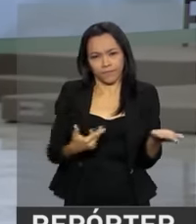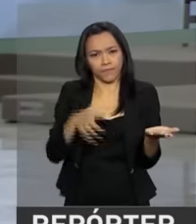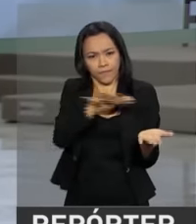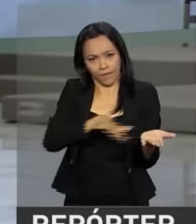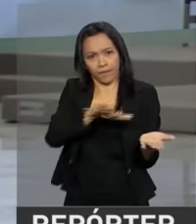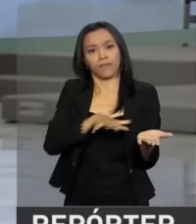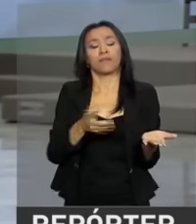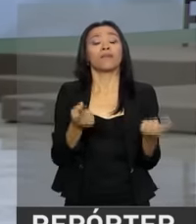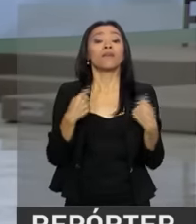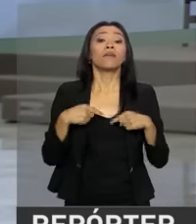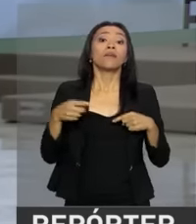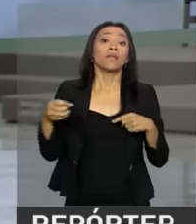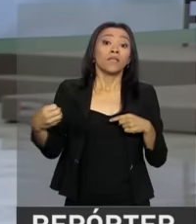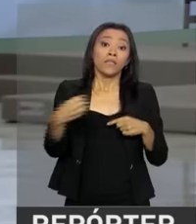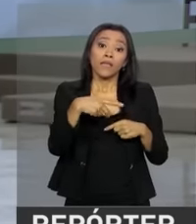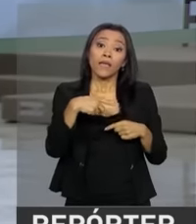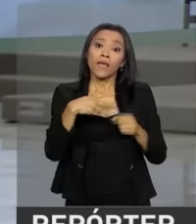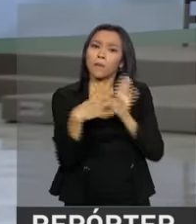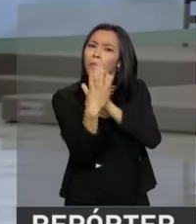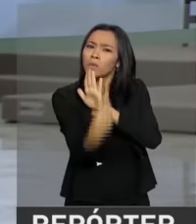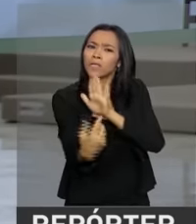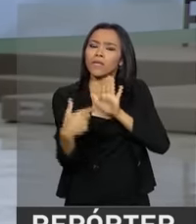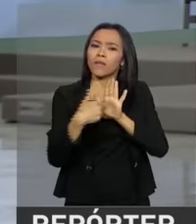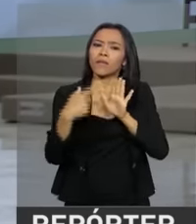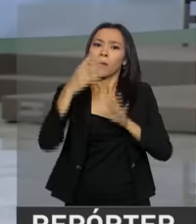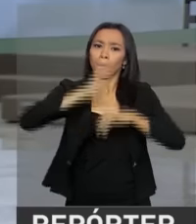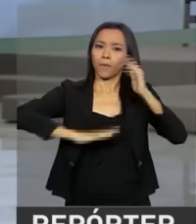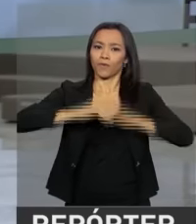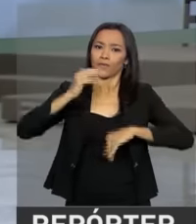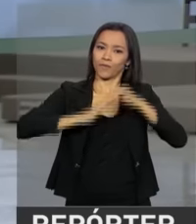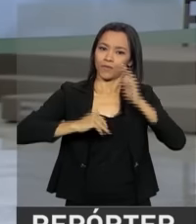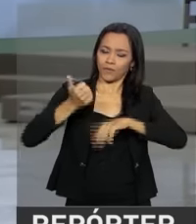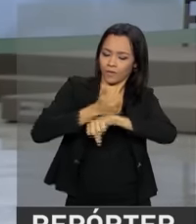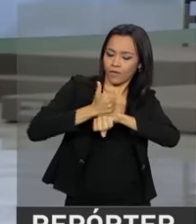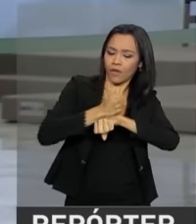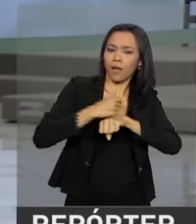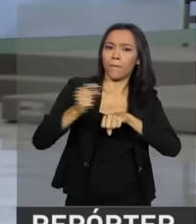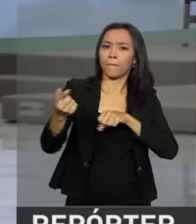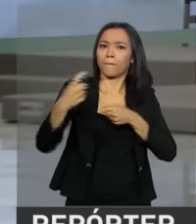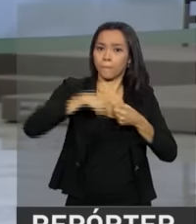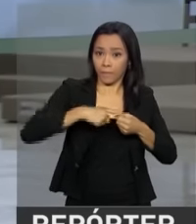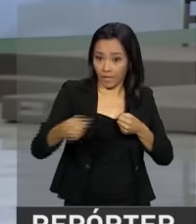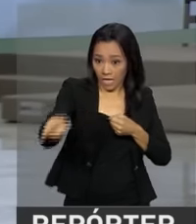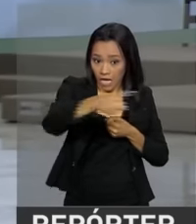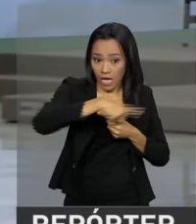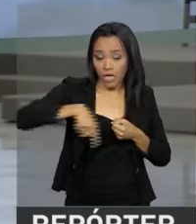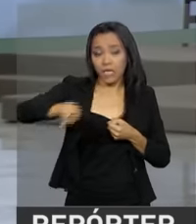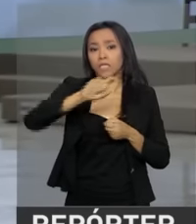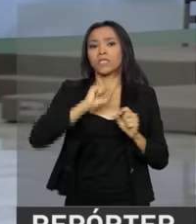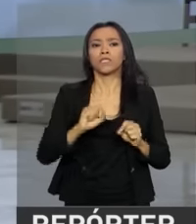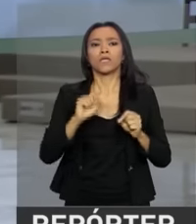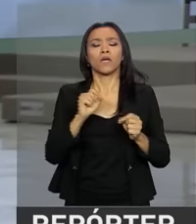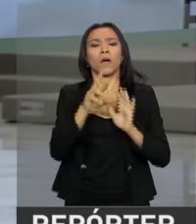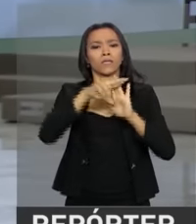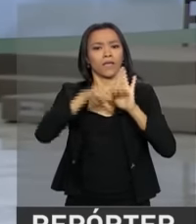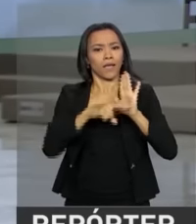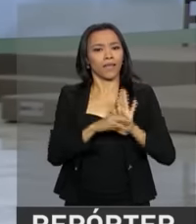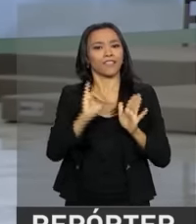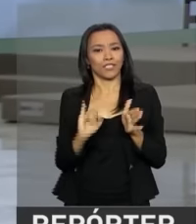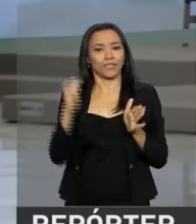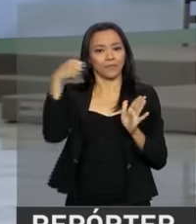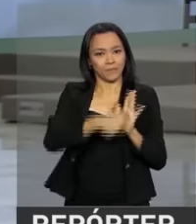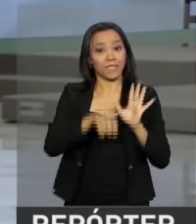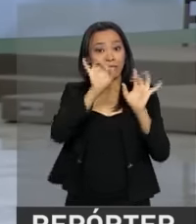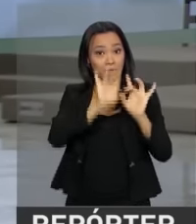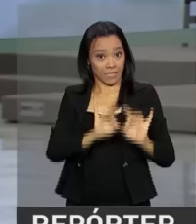a norma cria as figuras do salão parceiro e do profissional parceiro e permite que eles façam a adesão ao regime de tributação